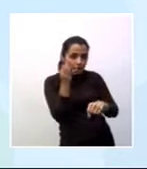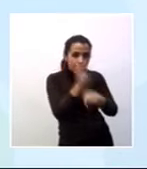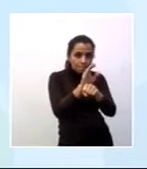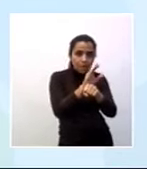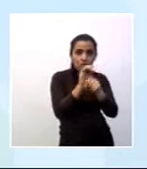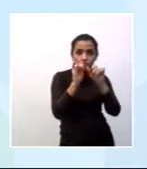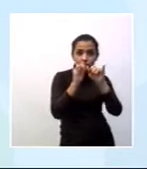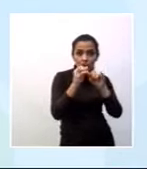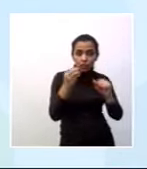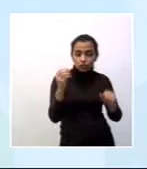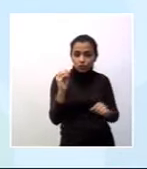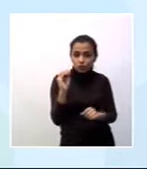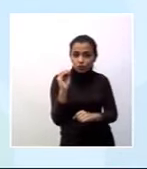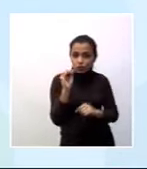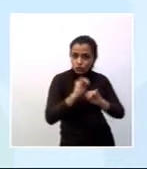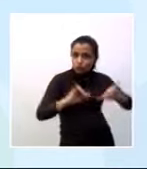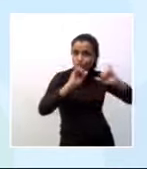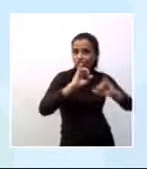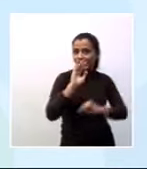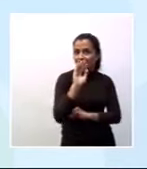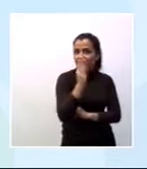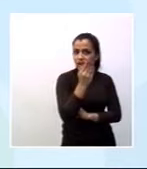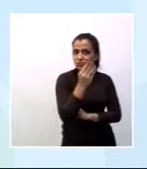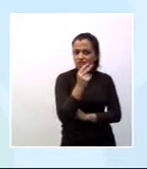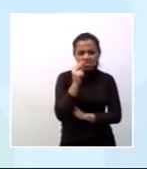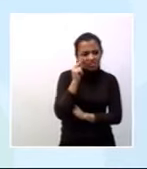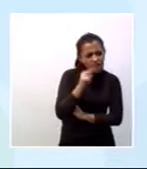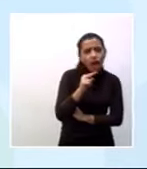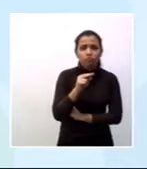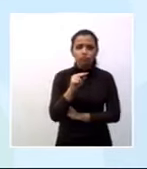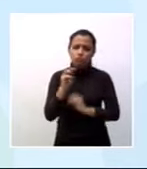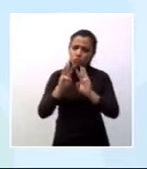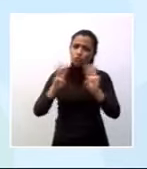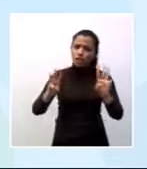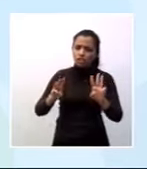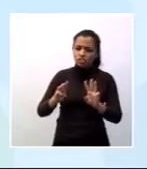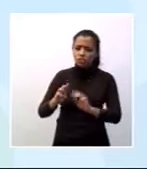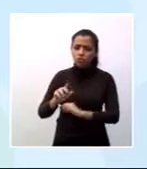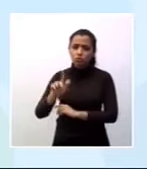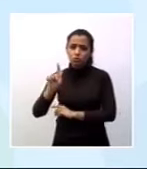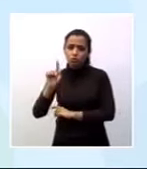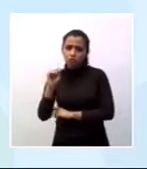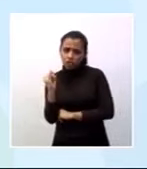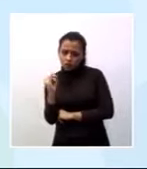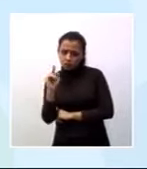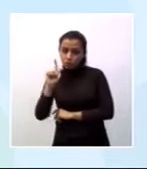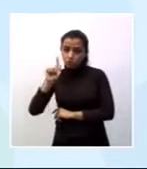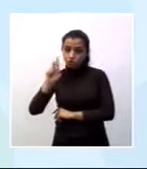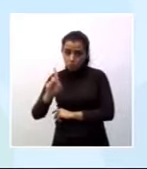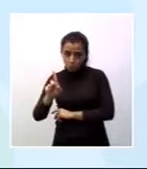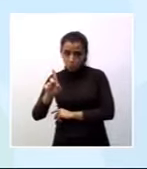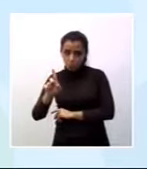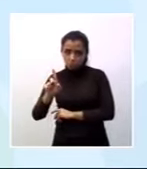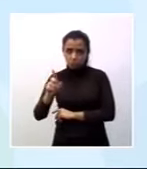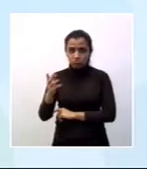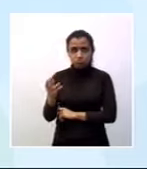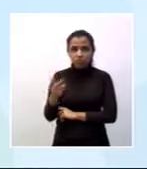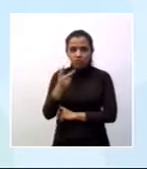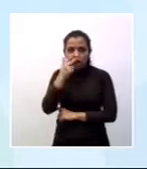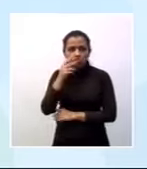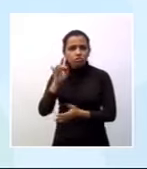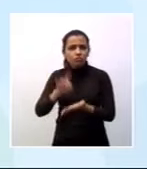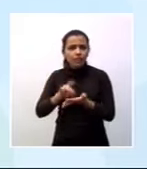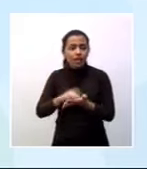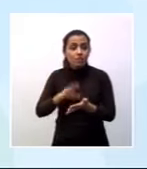falar isso é carinha do g1 então um só que a gente não prestar atenção em como tá o nome lá em cima onde a gente